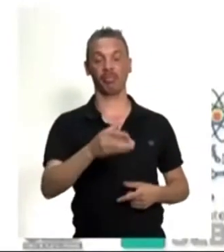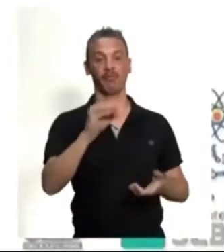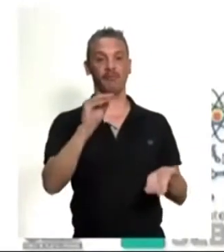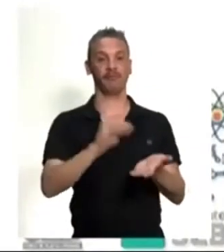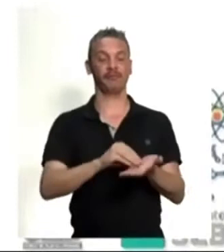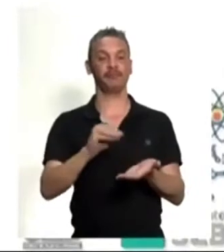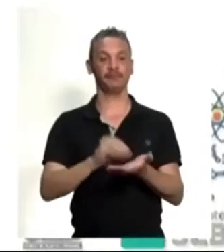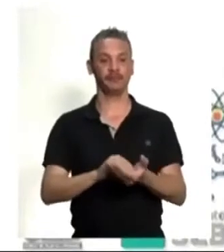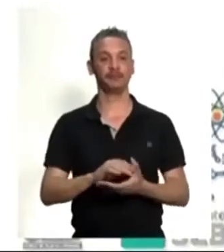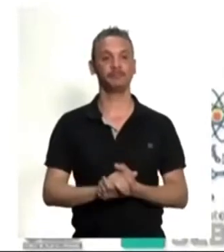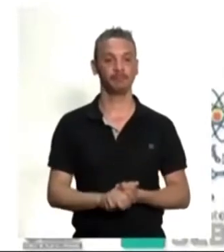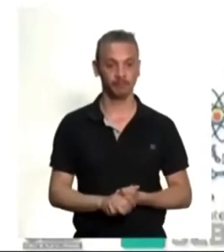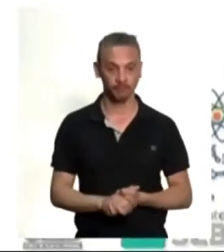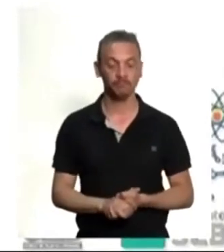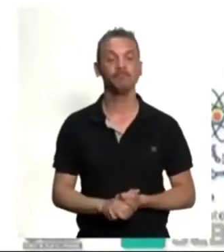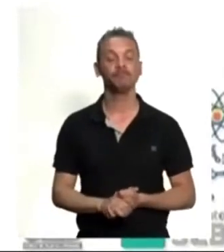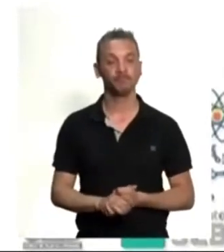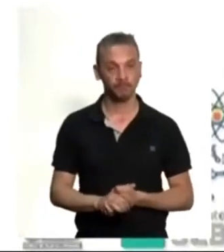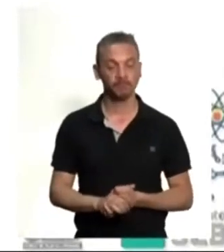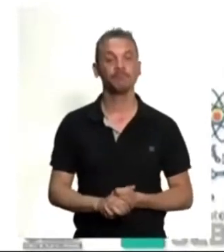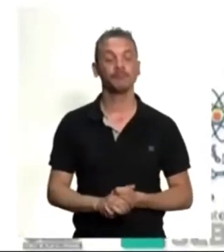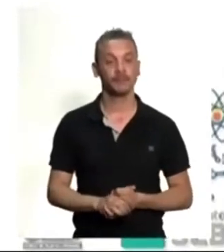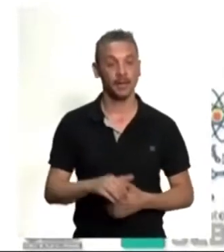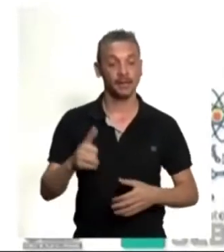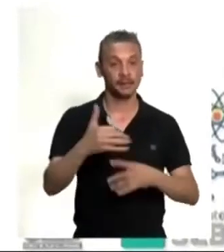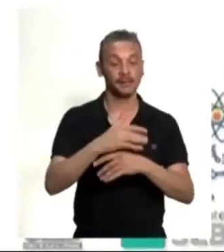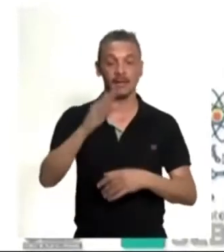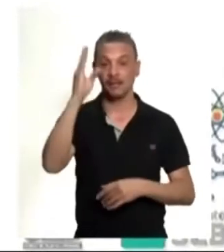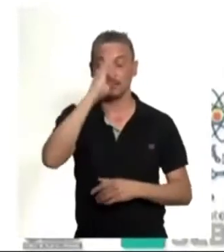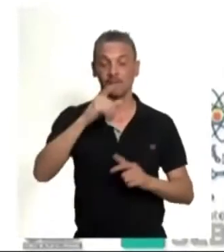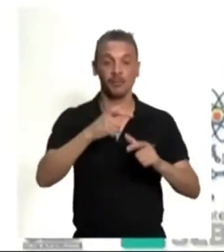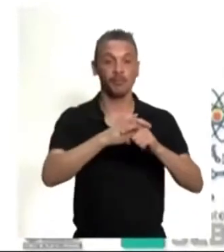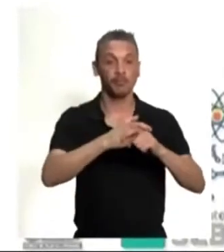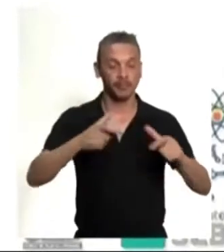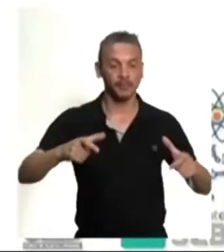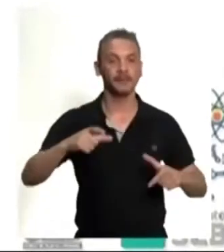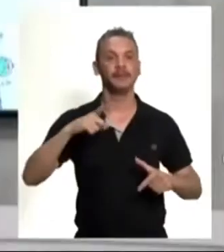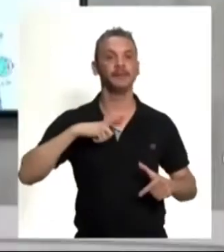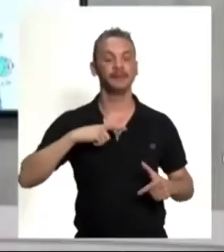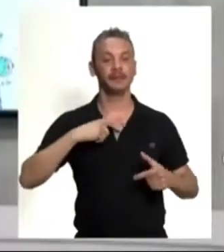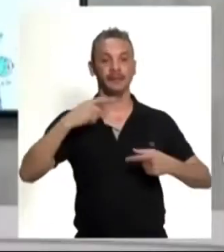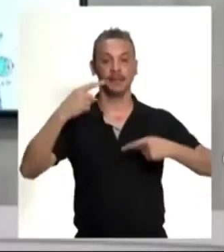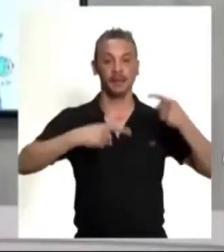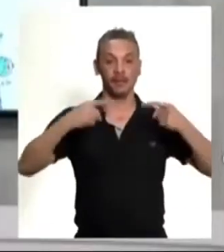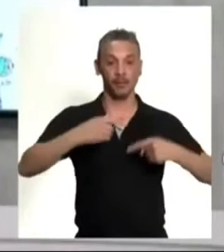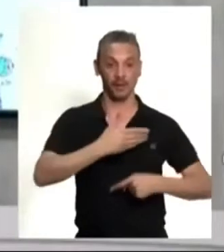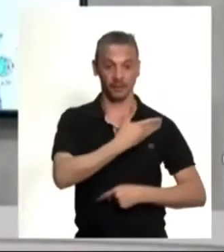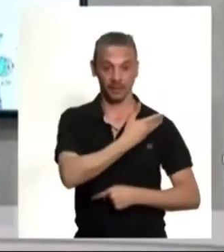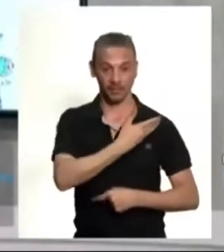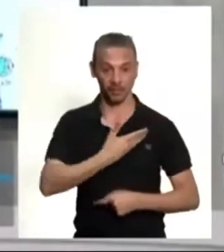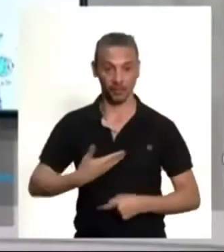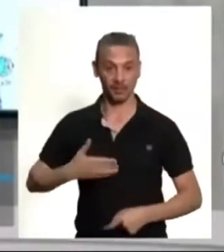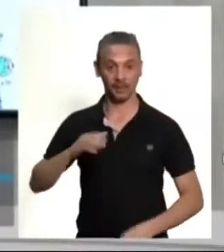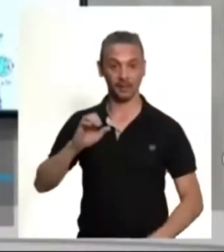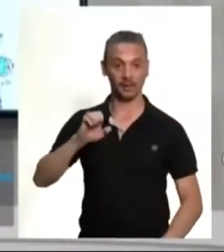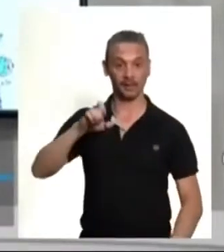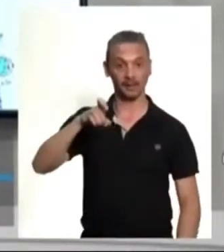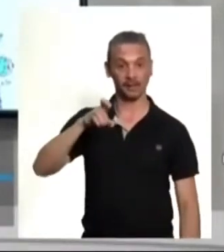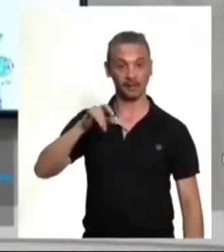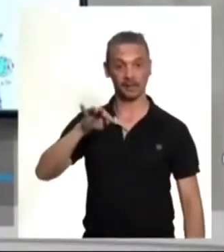exitosas. Gente, as grandes cidades, elas apresentam políticas públicas exitosas